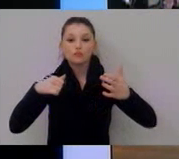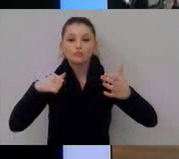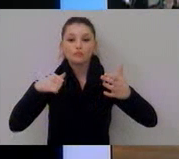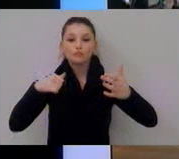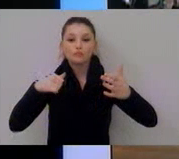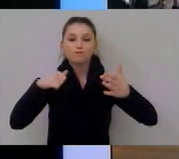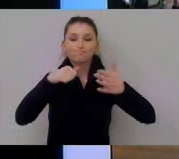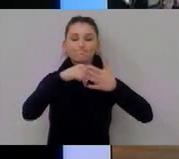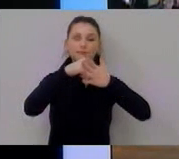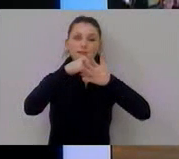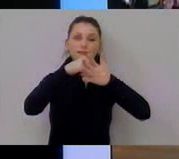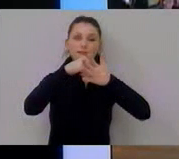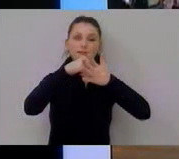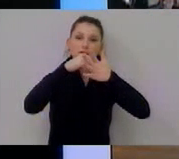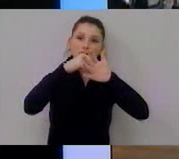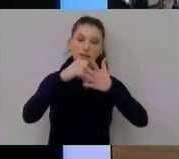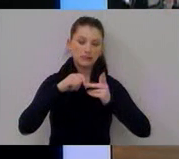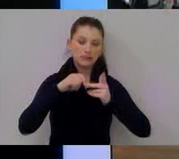nessa travessa.